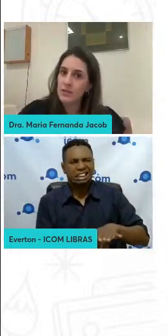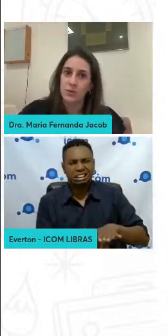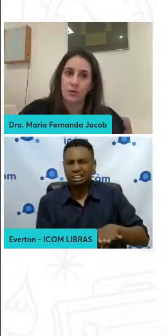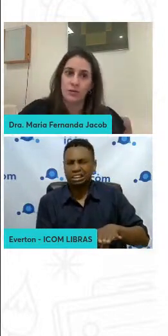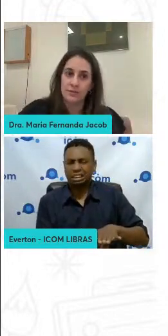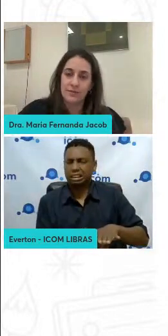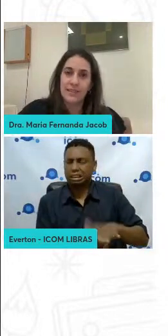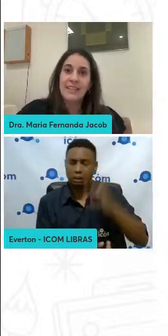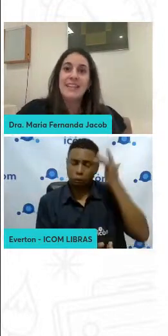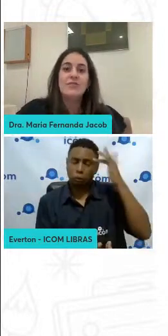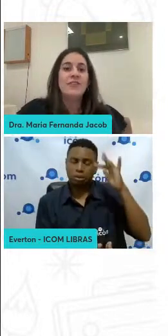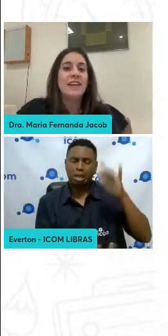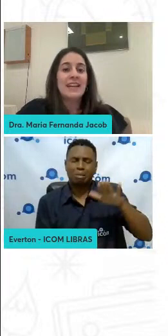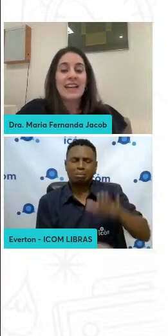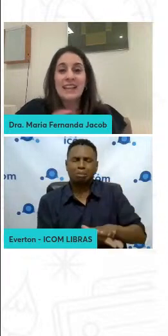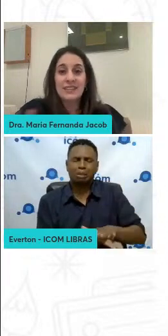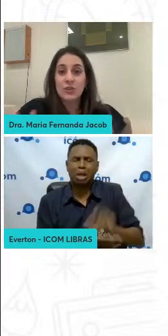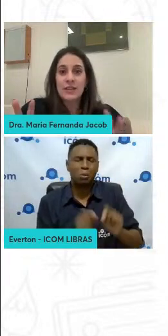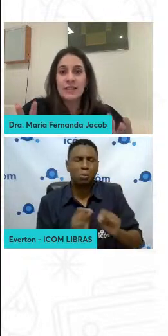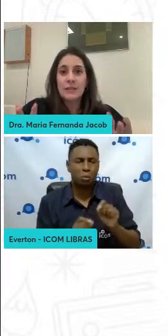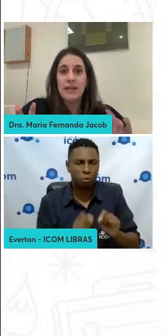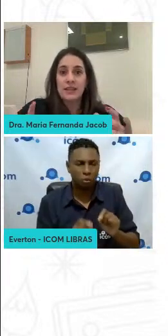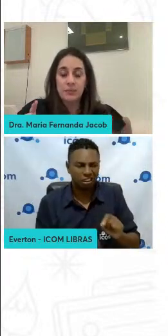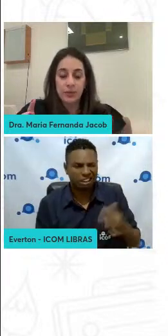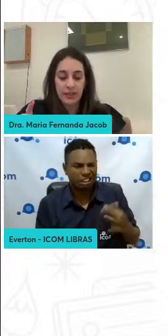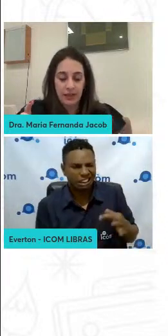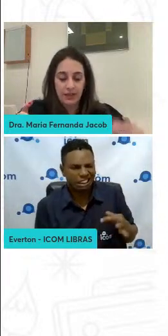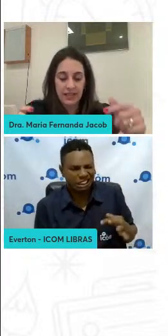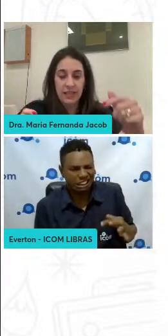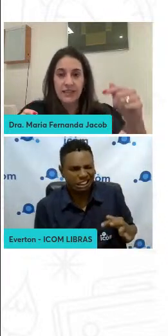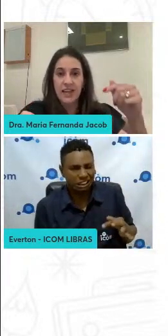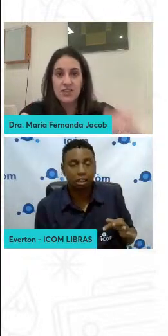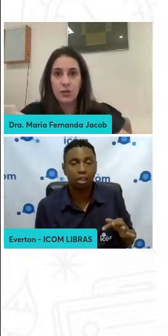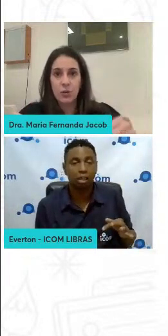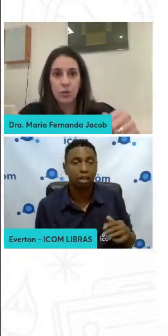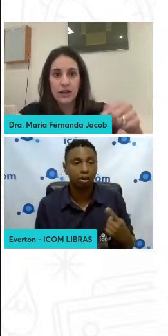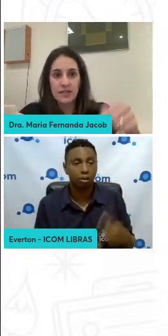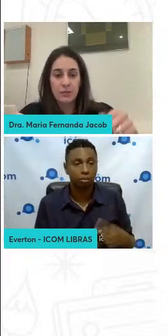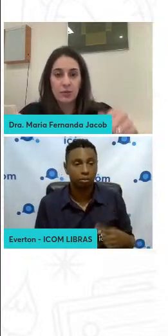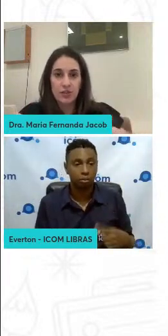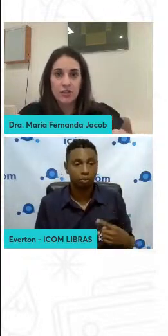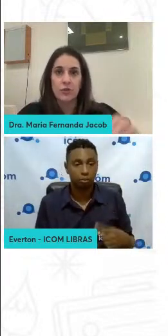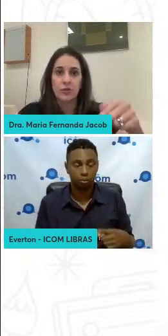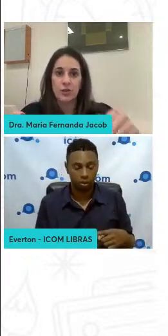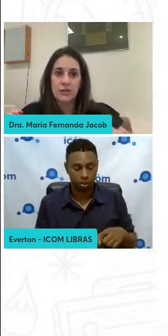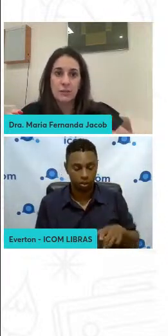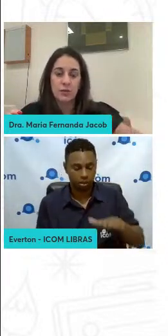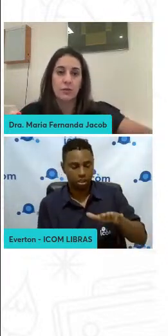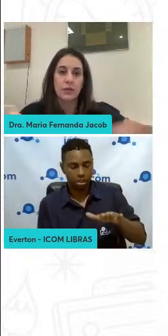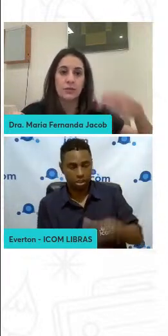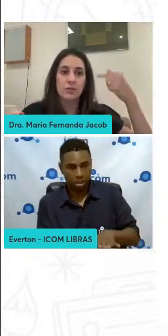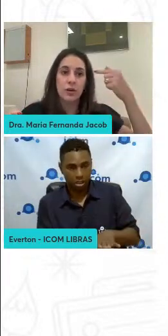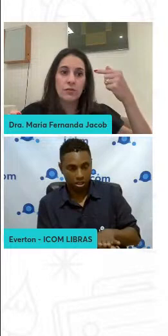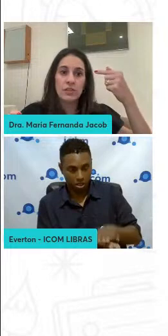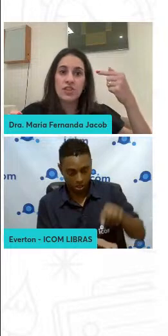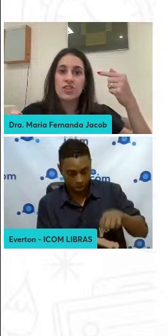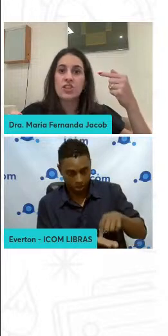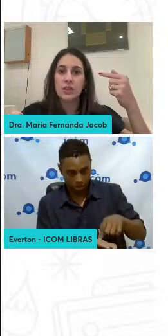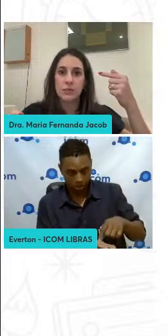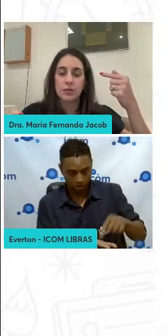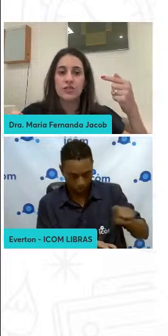você pisou. Vem aquela dor tremenda. Por quê? Na realidade, o receptor de dor, o nociceptor,